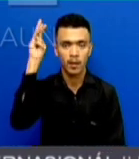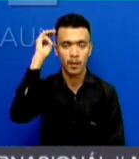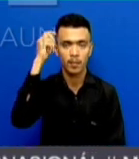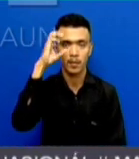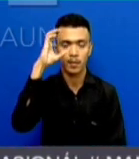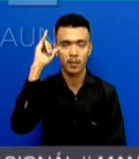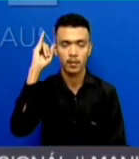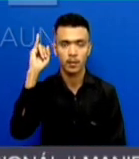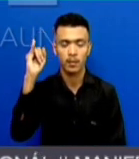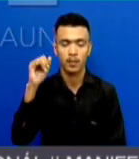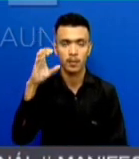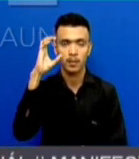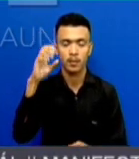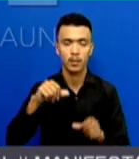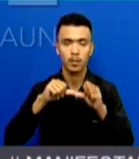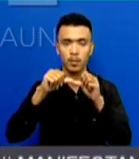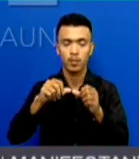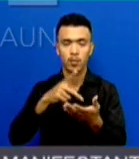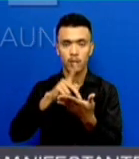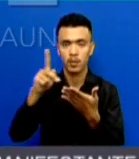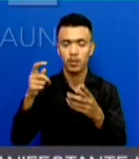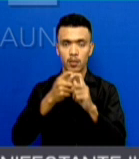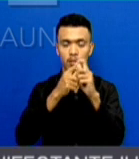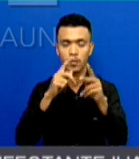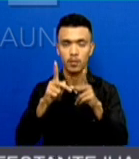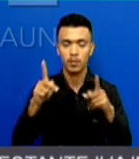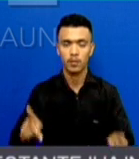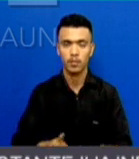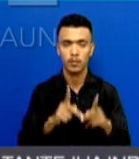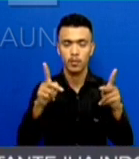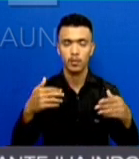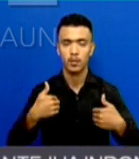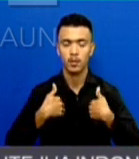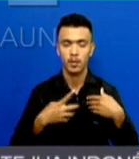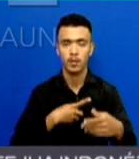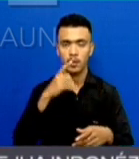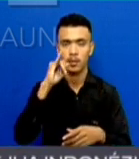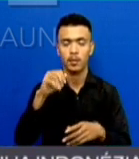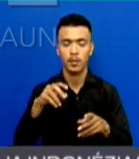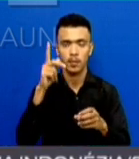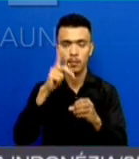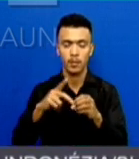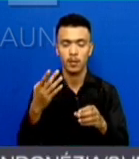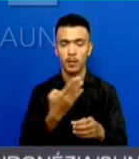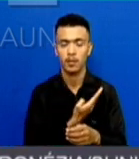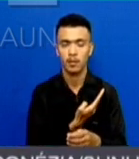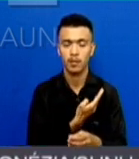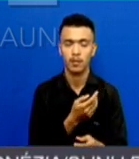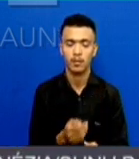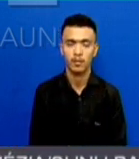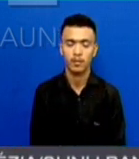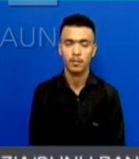Ministério de Transporte e Comunicação continua mantendo tarefa transporte público e a capital Dili, mas que combustível